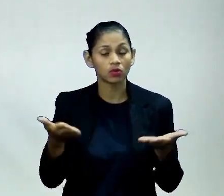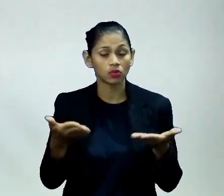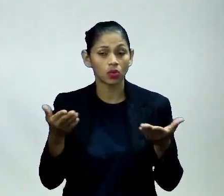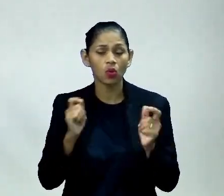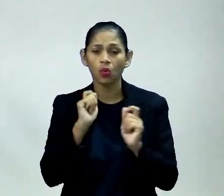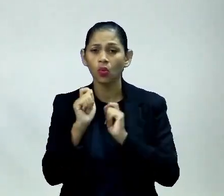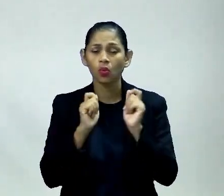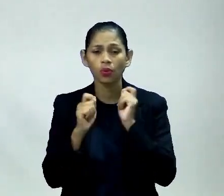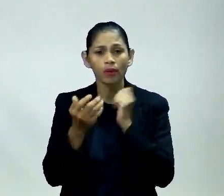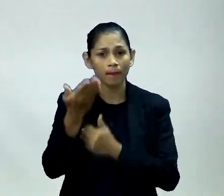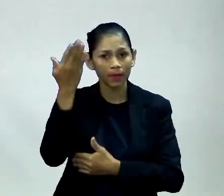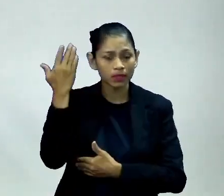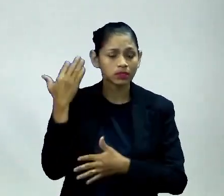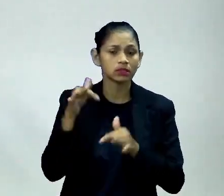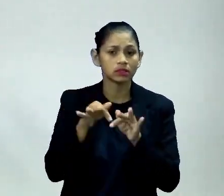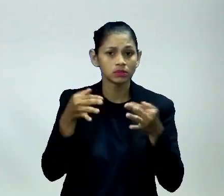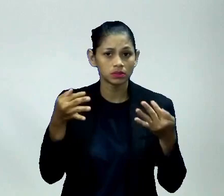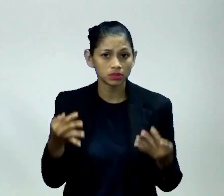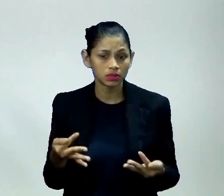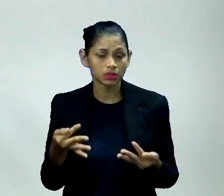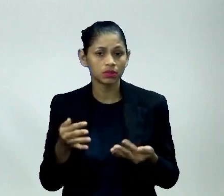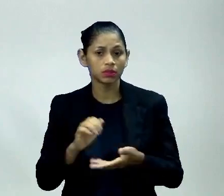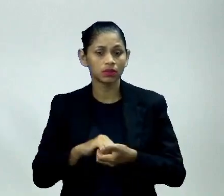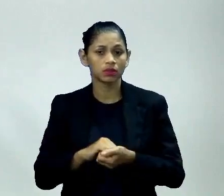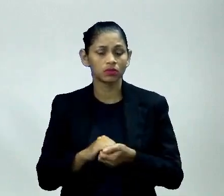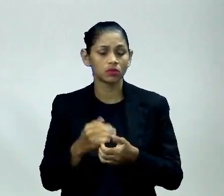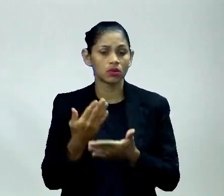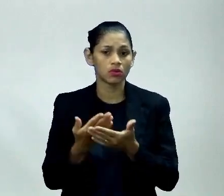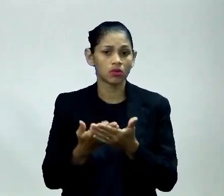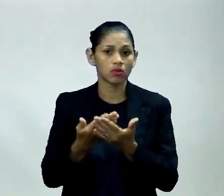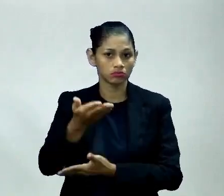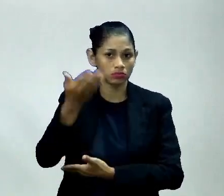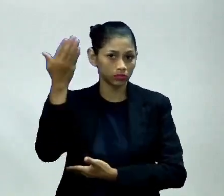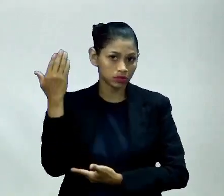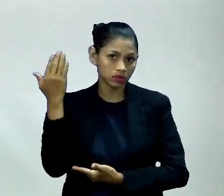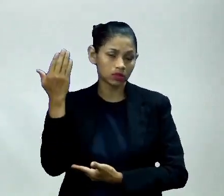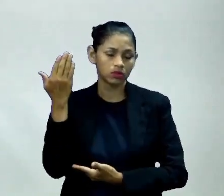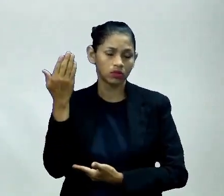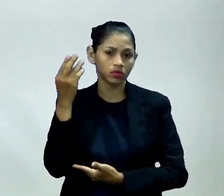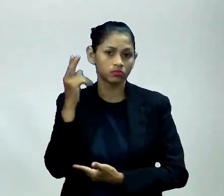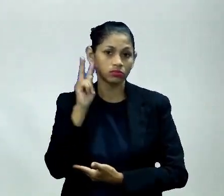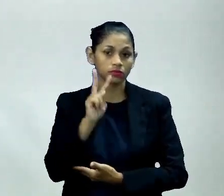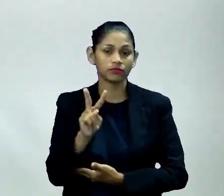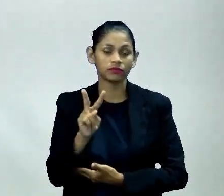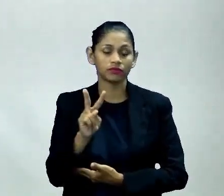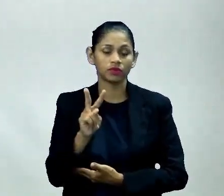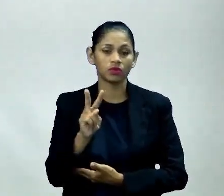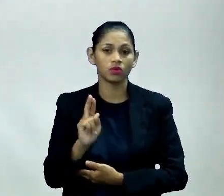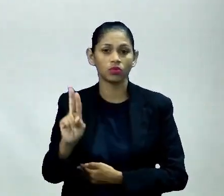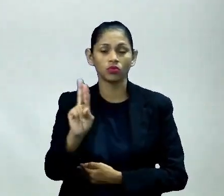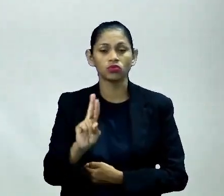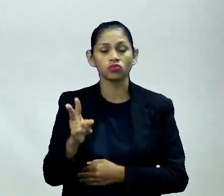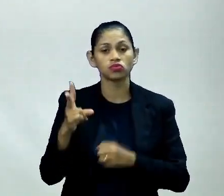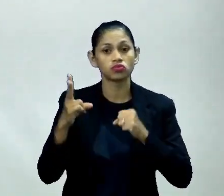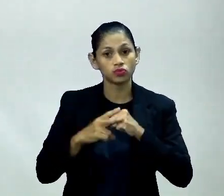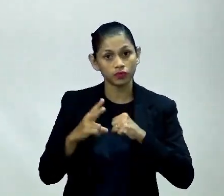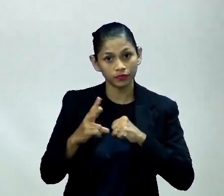Simple Past, o que é o passado simples. Na aula anterior, vocês viram o uso dos